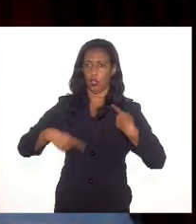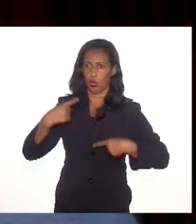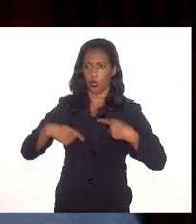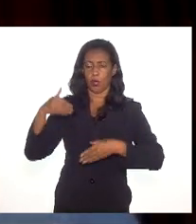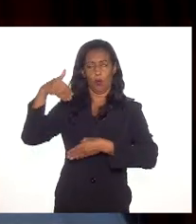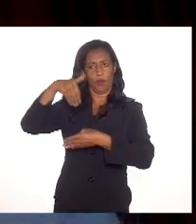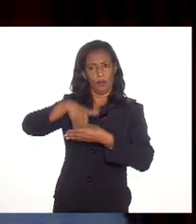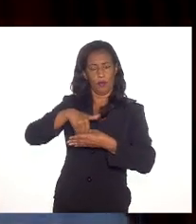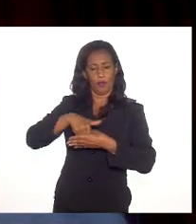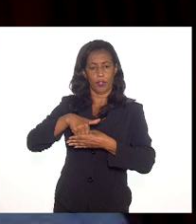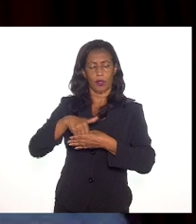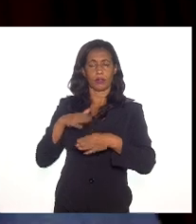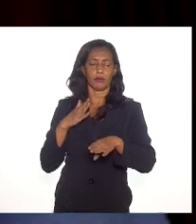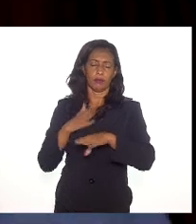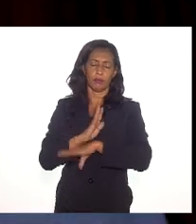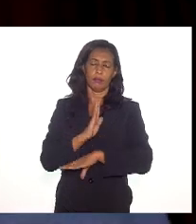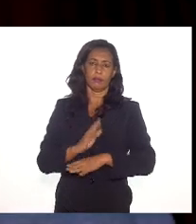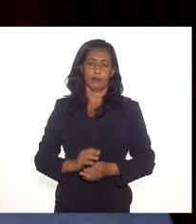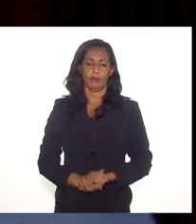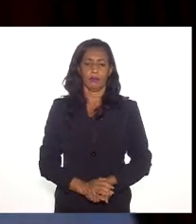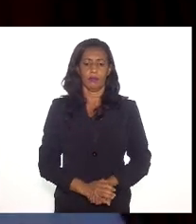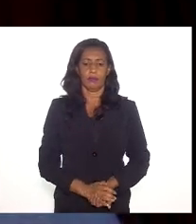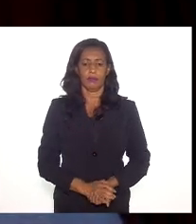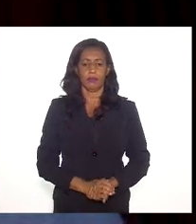votação, aprovado.